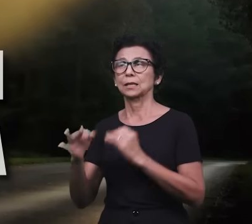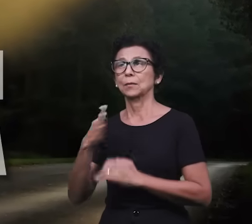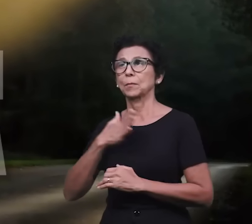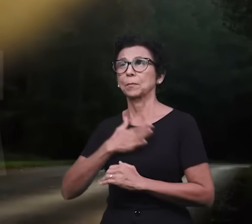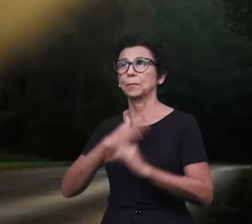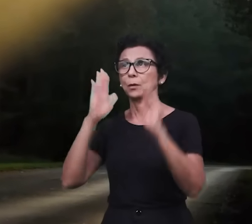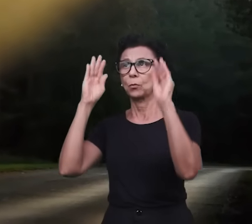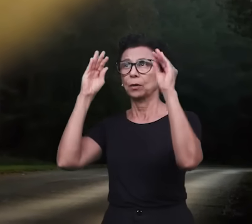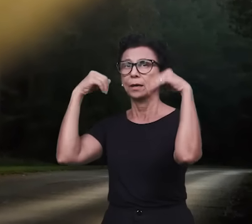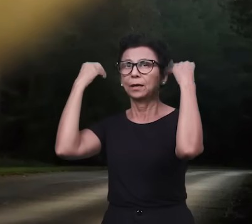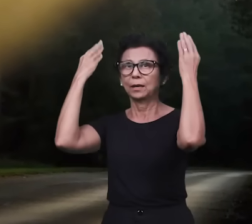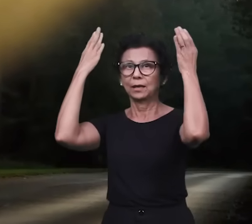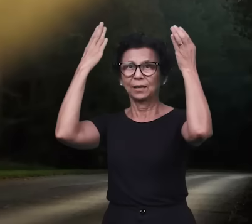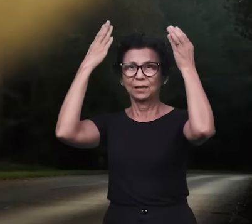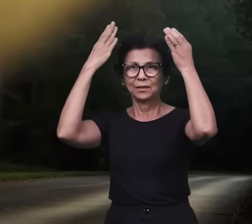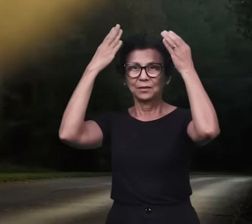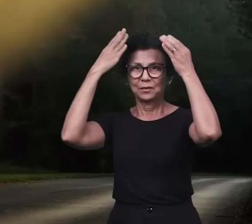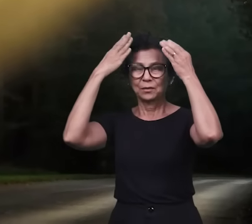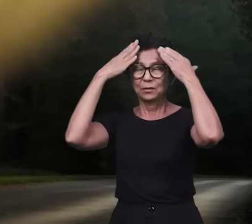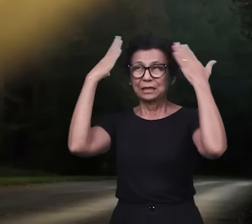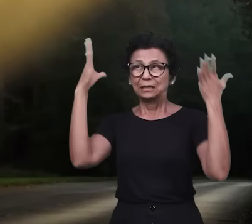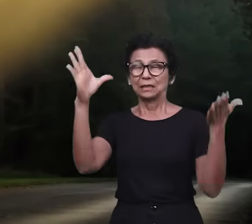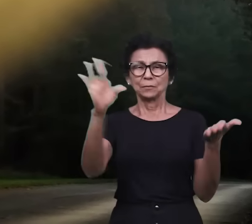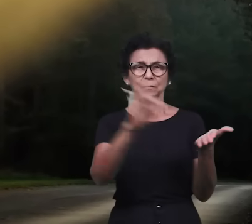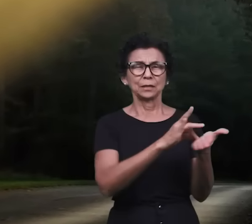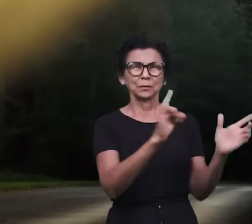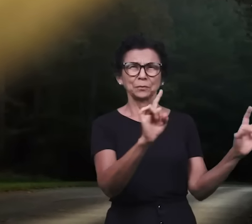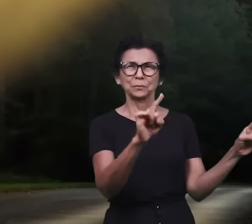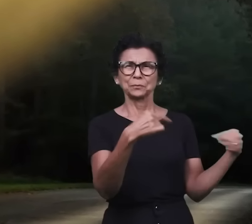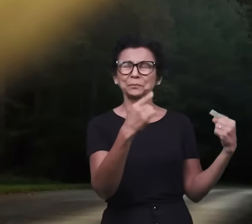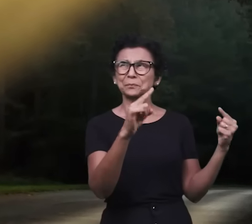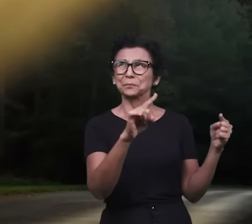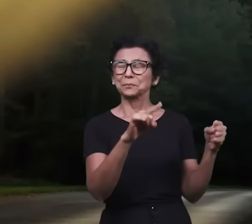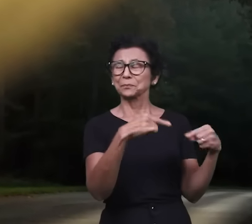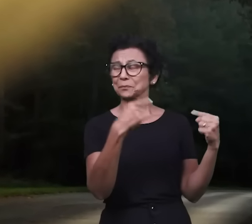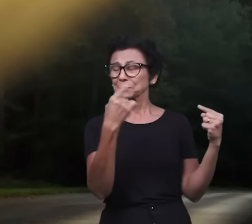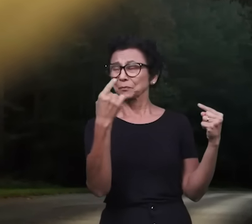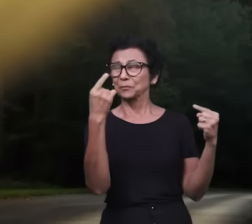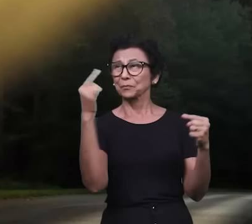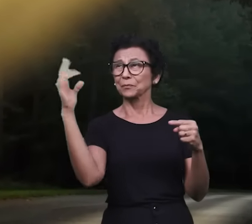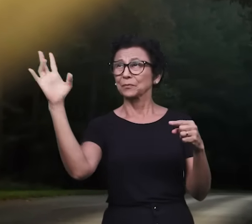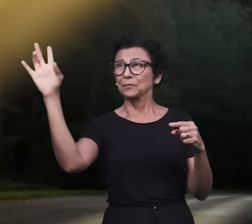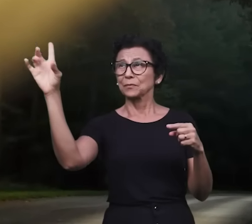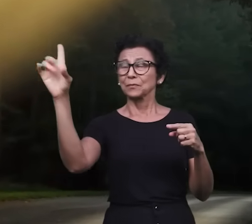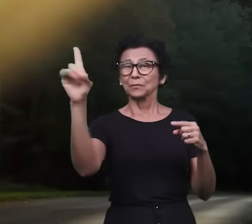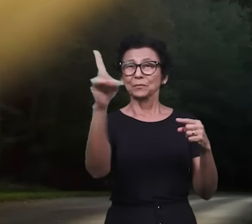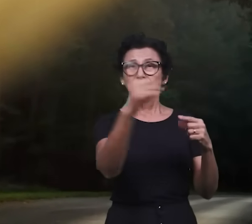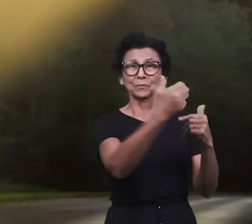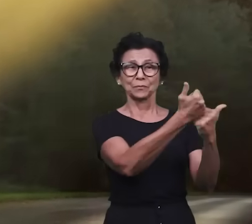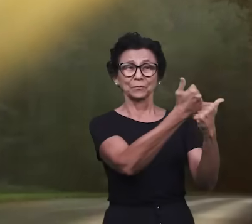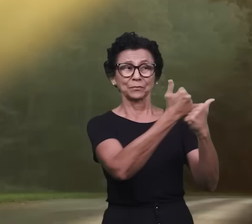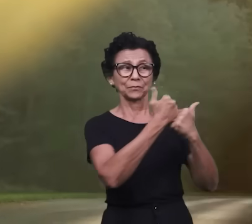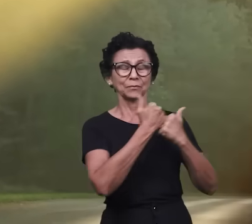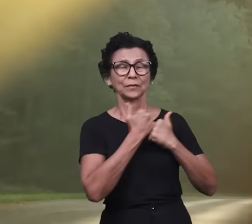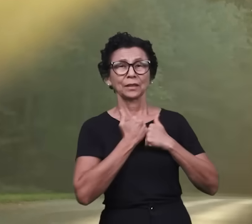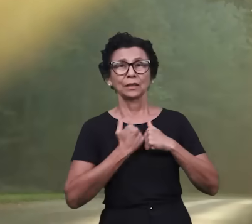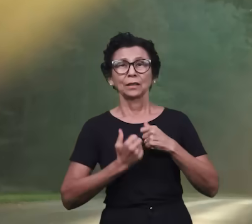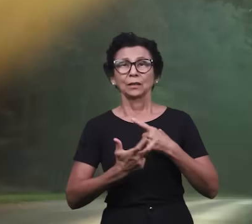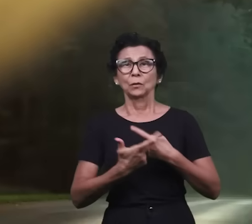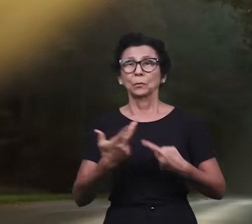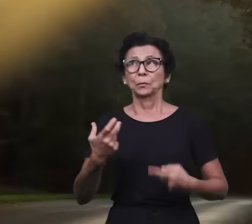realeza, e vence o inimigo para mim.